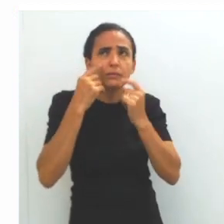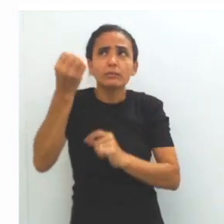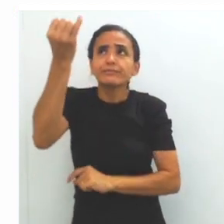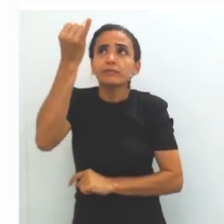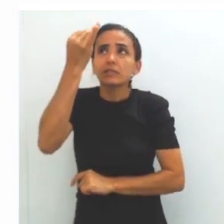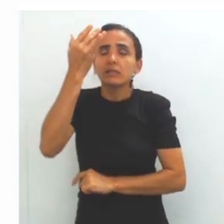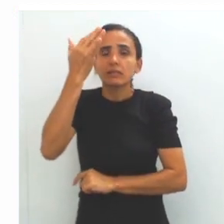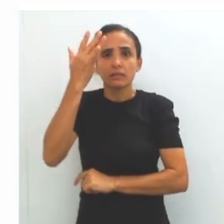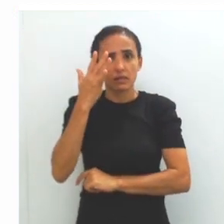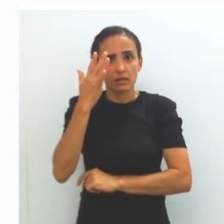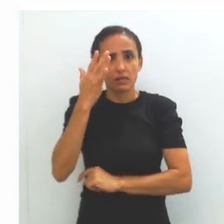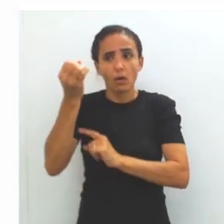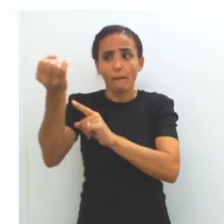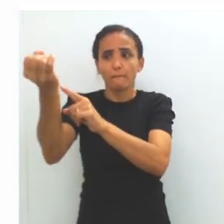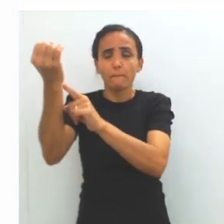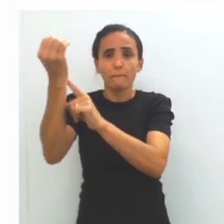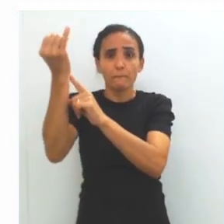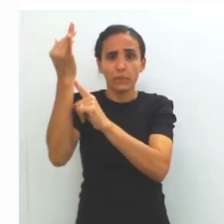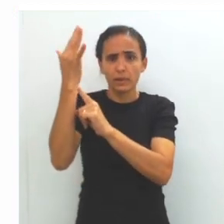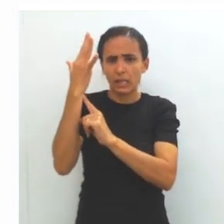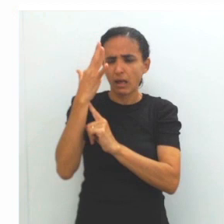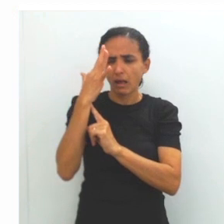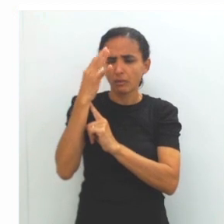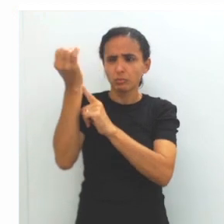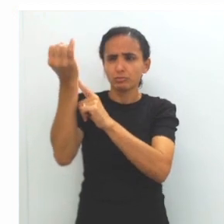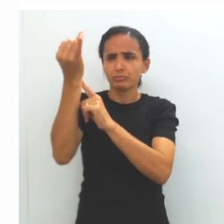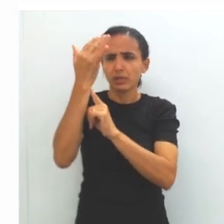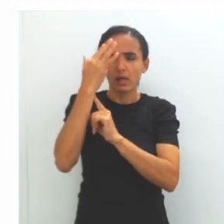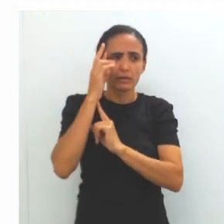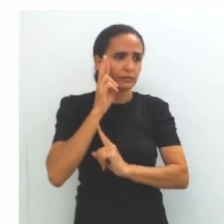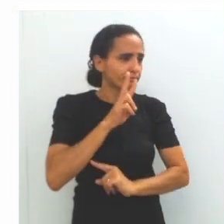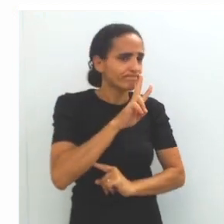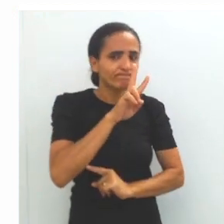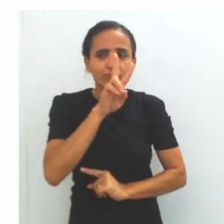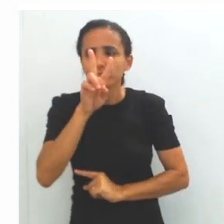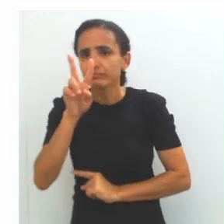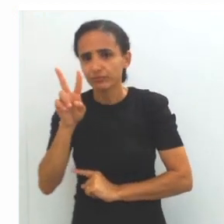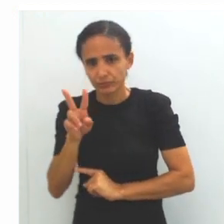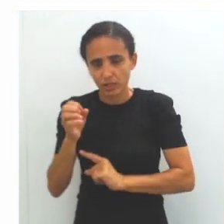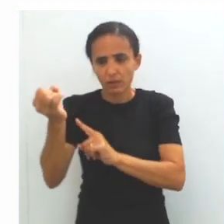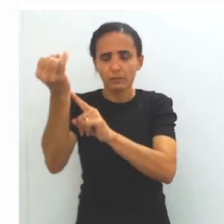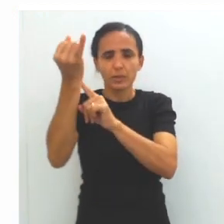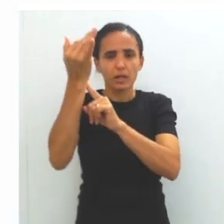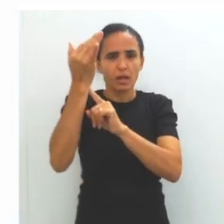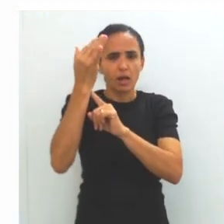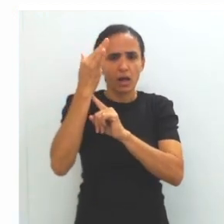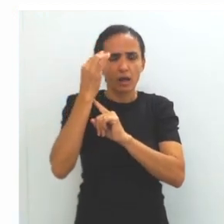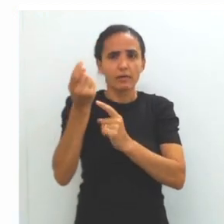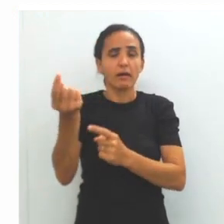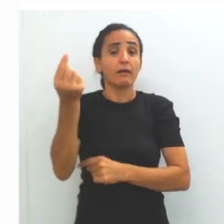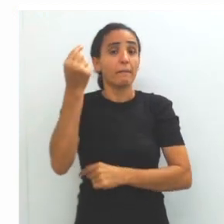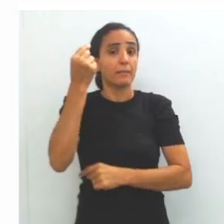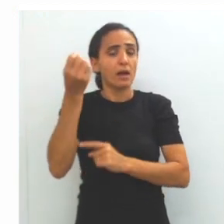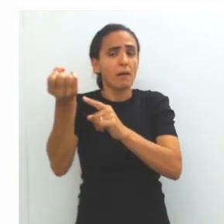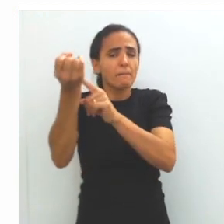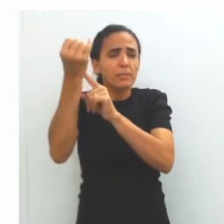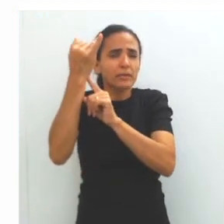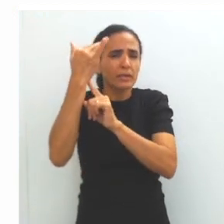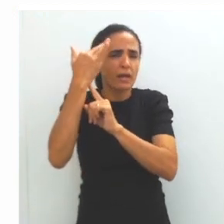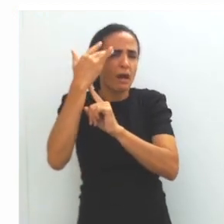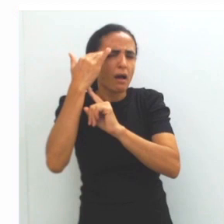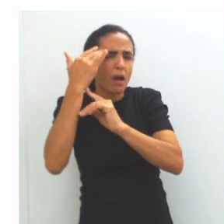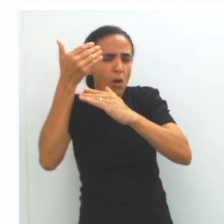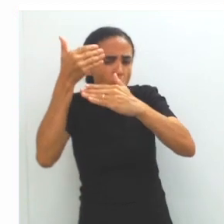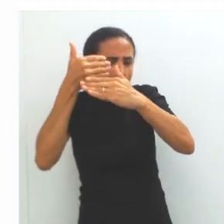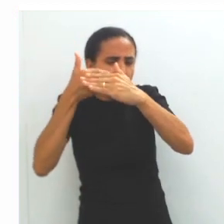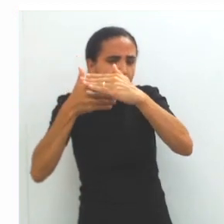Da luminosidade, da luz refletida e emitida pelos objetos. Então a luz vai passar. Vai passar por